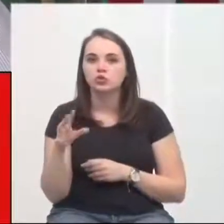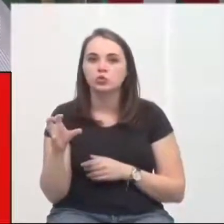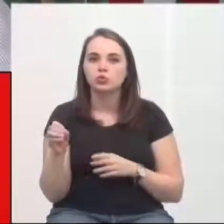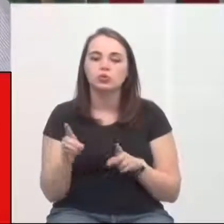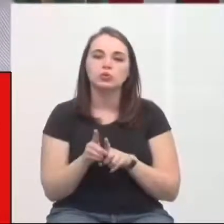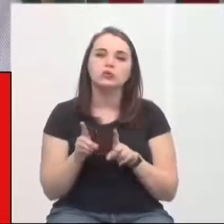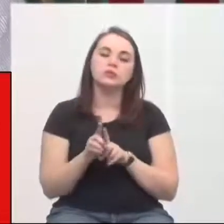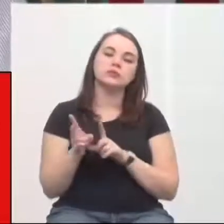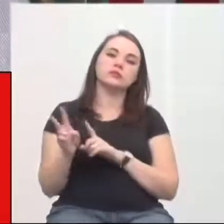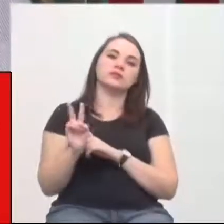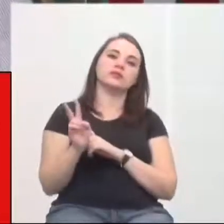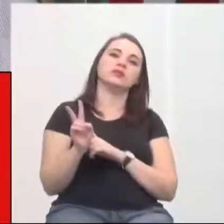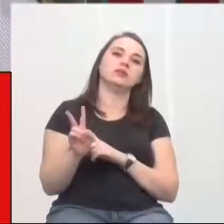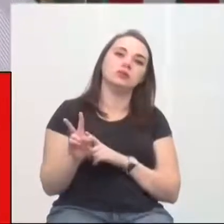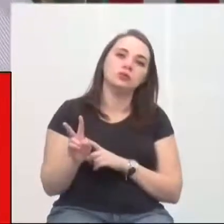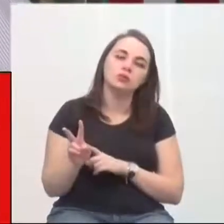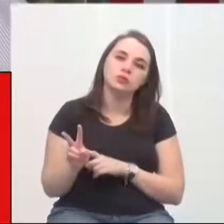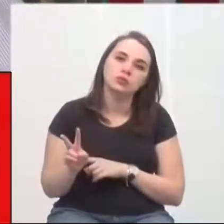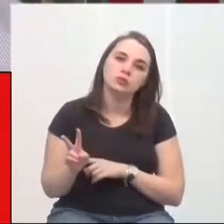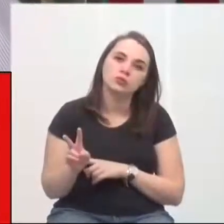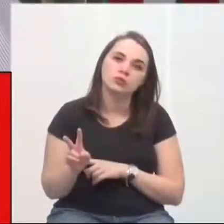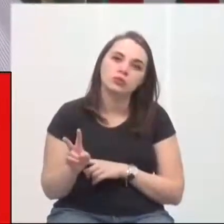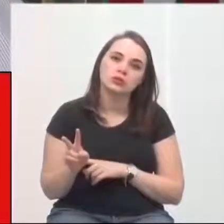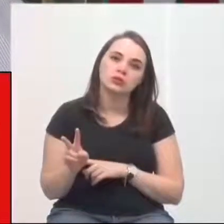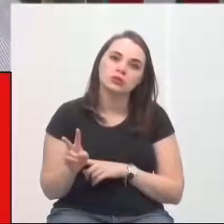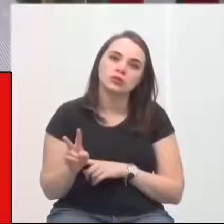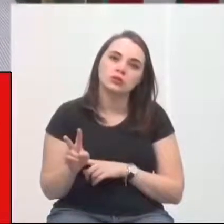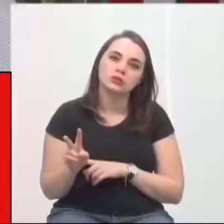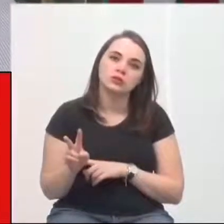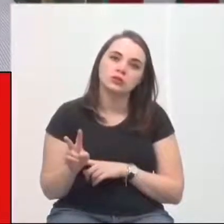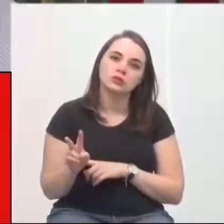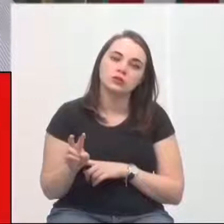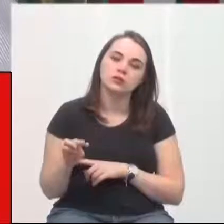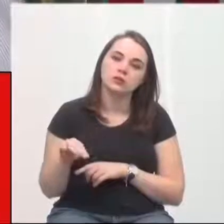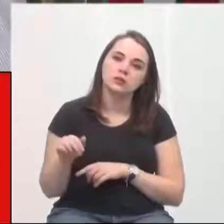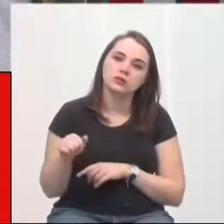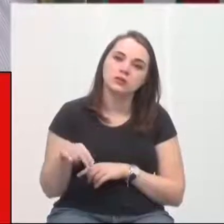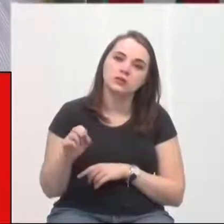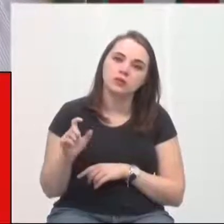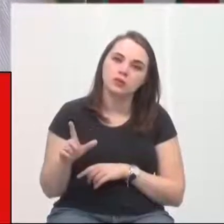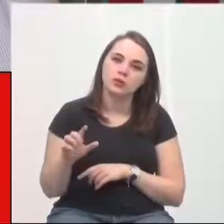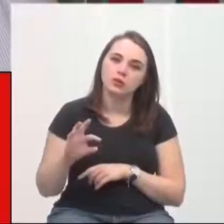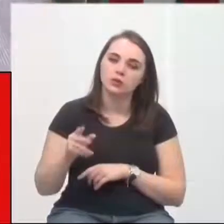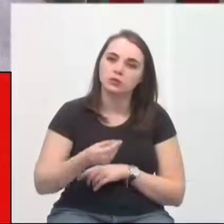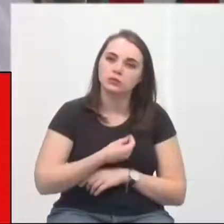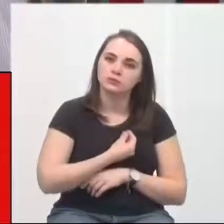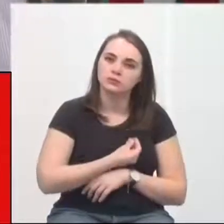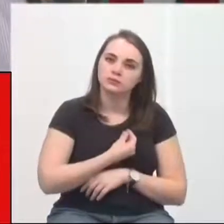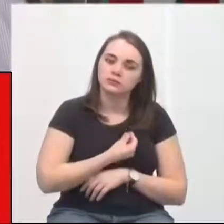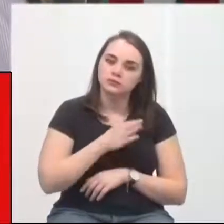vereador, todos os vereadores aqui, o Manuel Rosengue e tudo que estão aqui presentes,